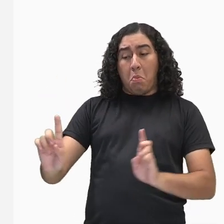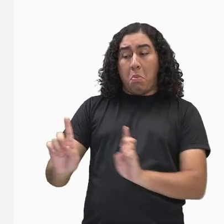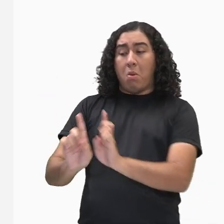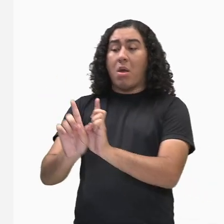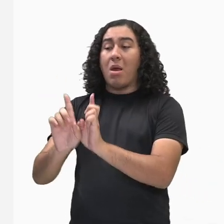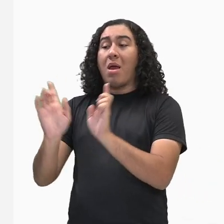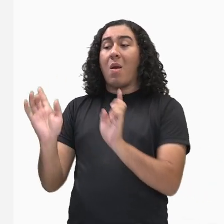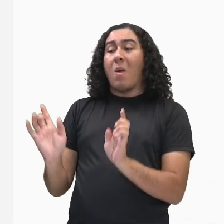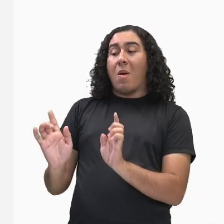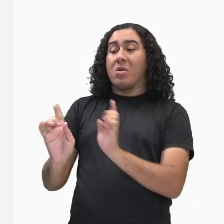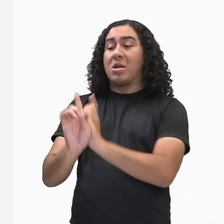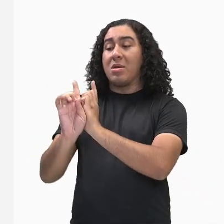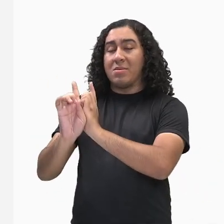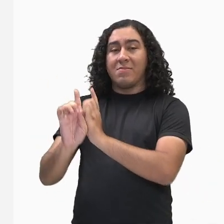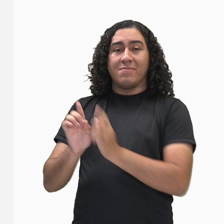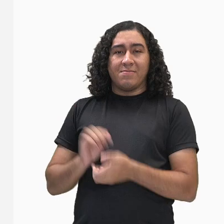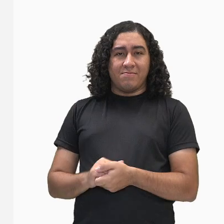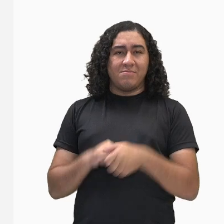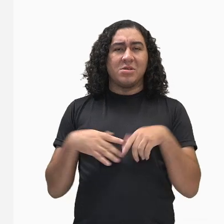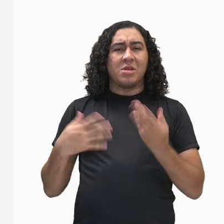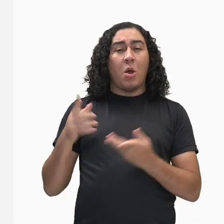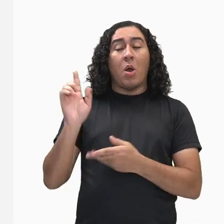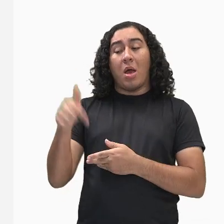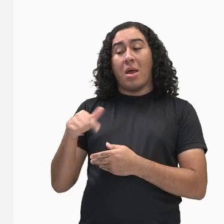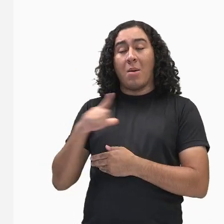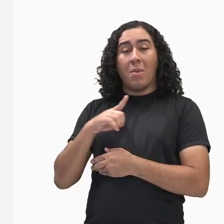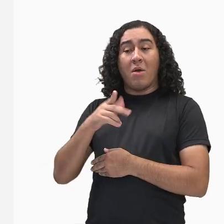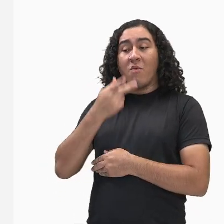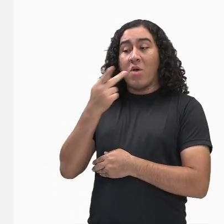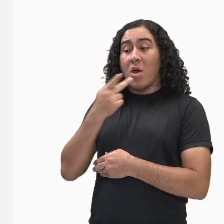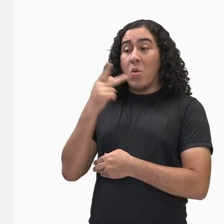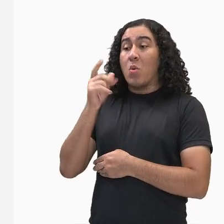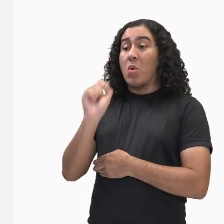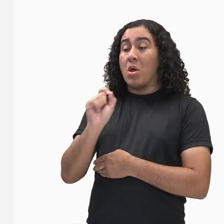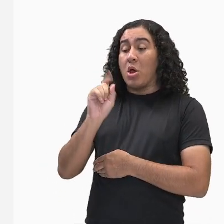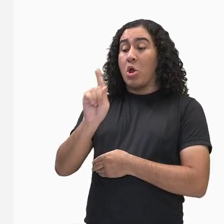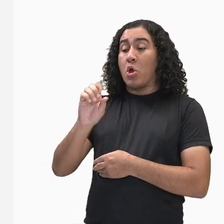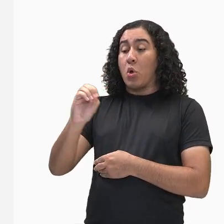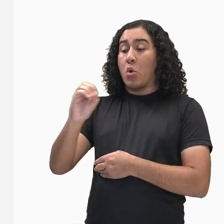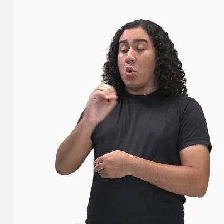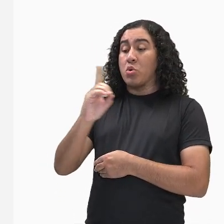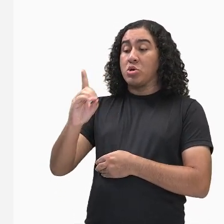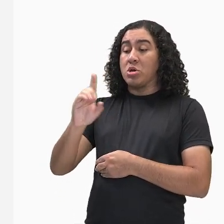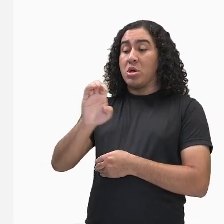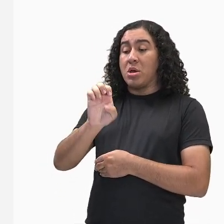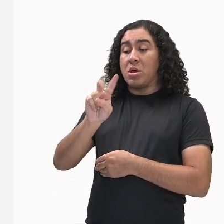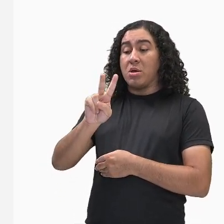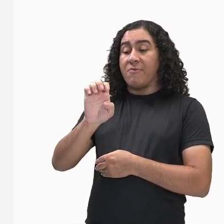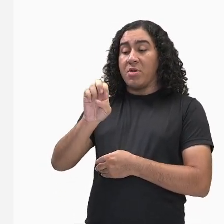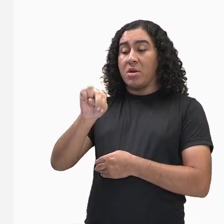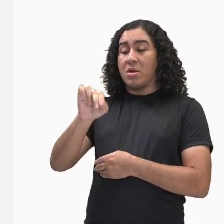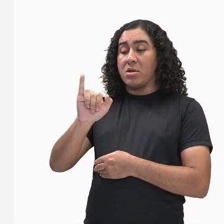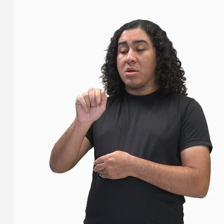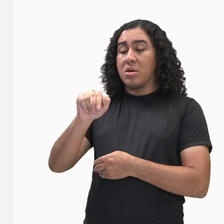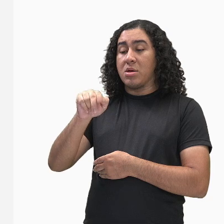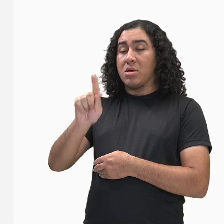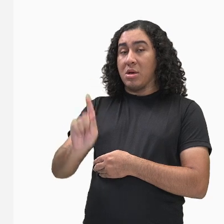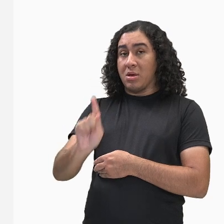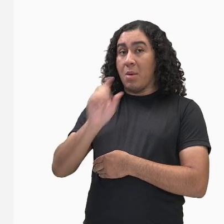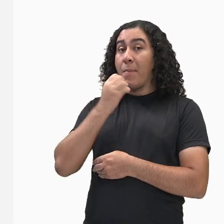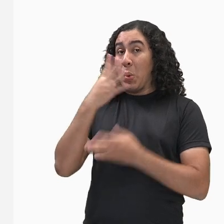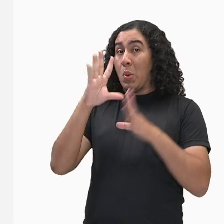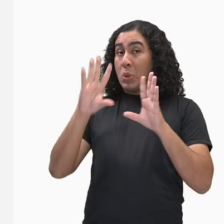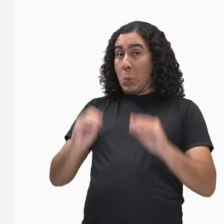e se encontraram. Então, elas falaram uma para a outra, good evening, good evening, good evening, boa